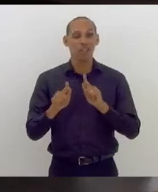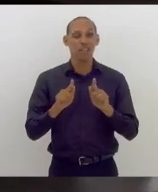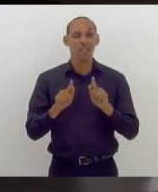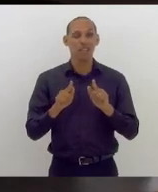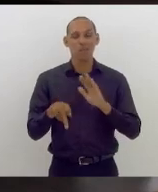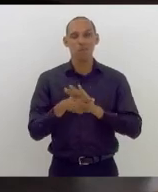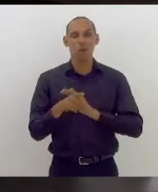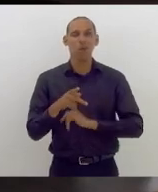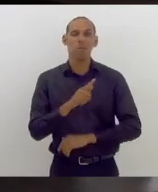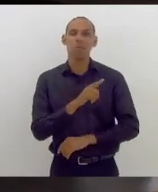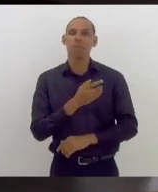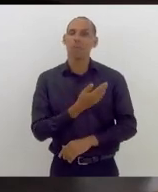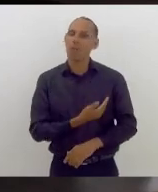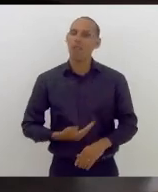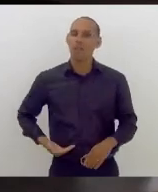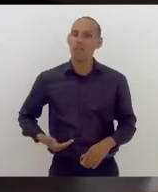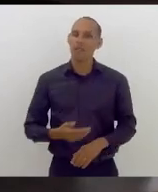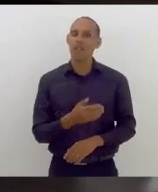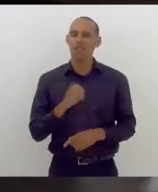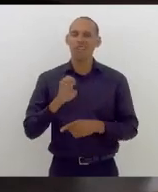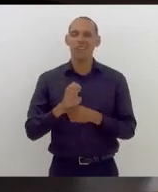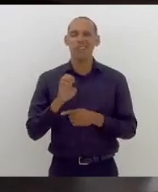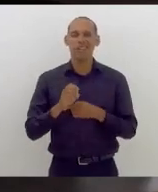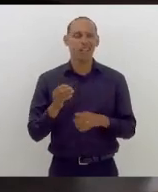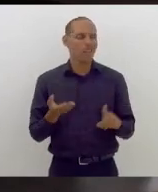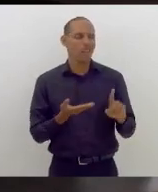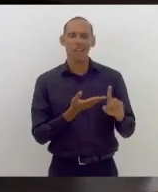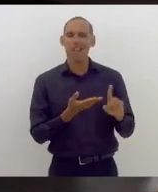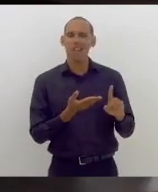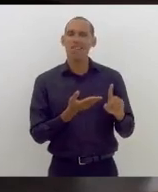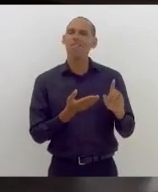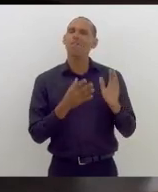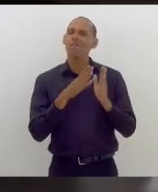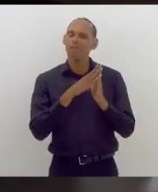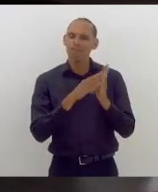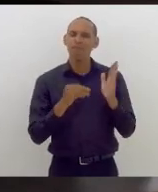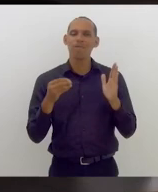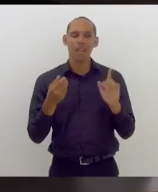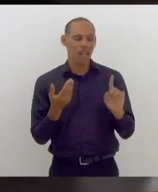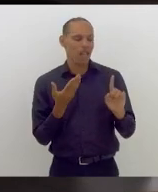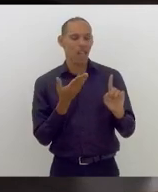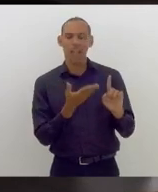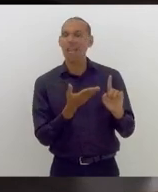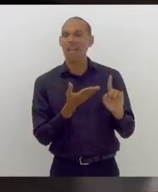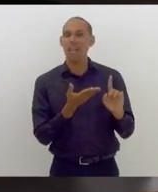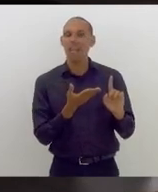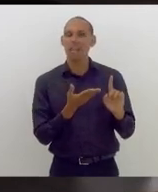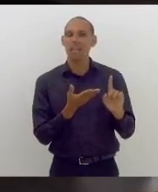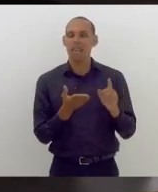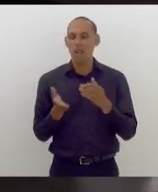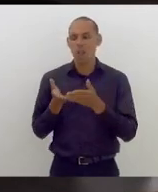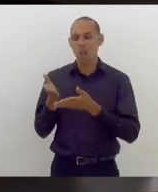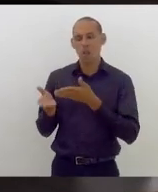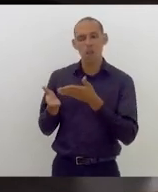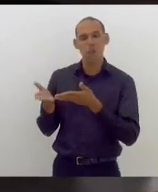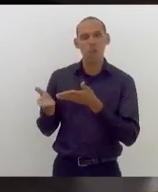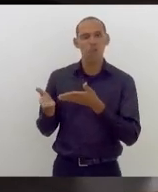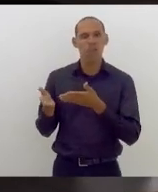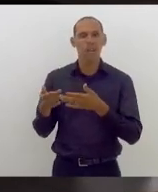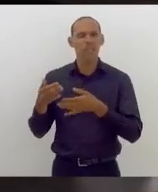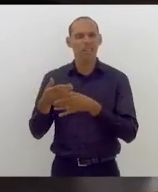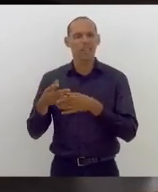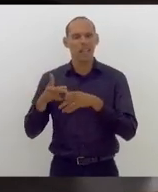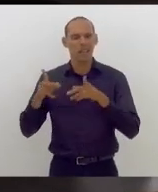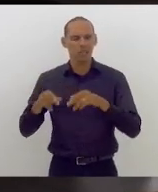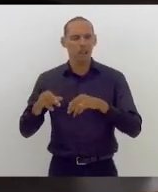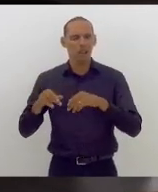hoje, o Adolfo é um puro exemplo disso. Porque da mesma forma que ele trata uma cidade como a capital do Rio de Janeiro, é